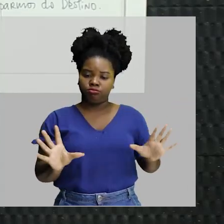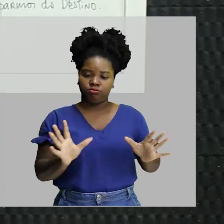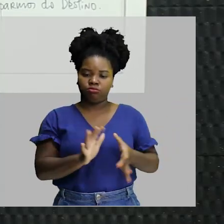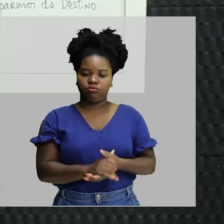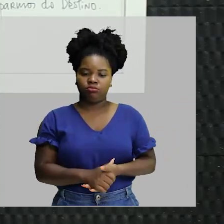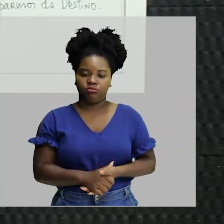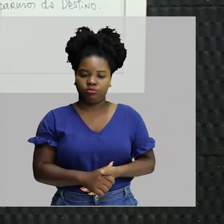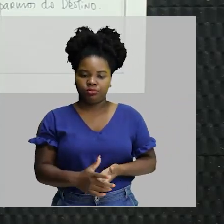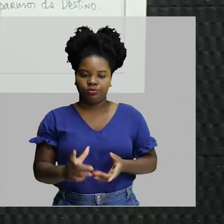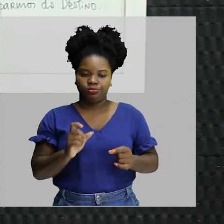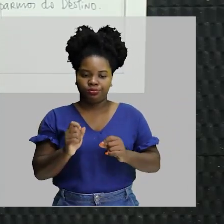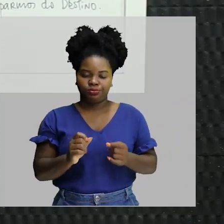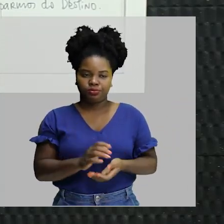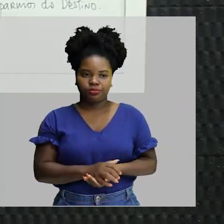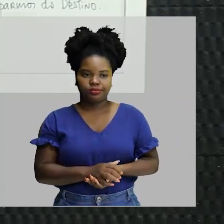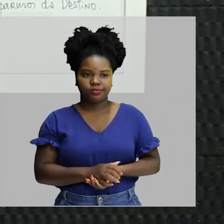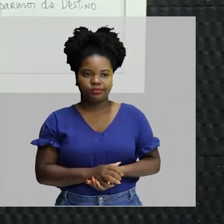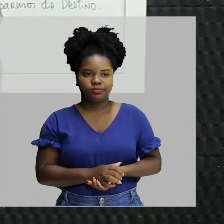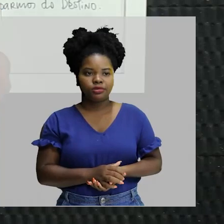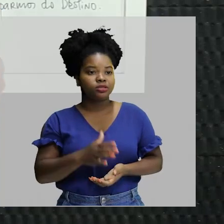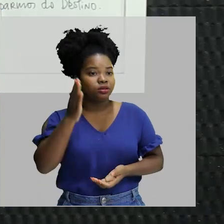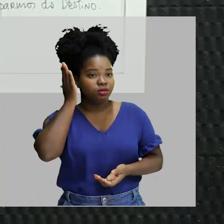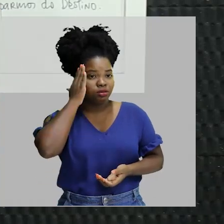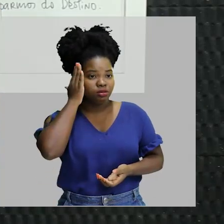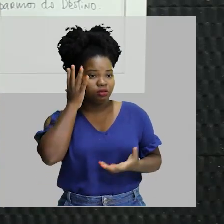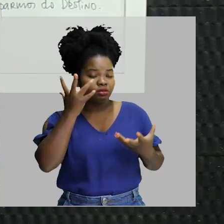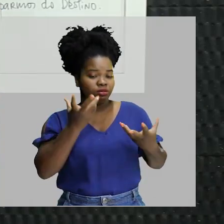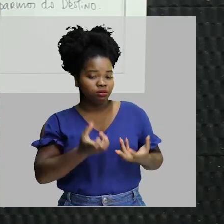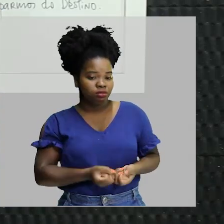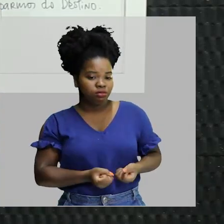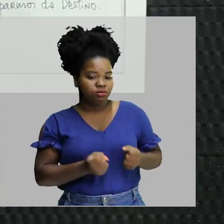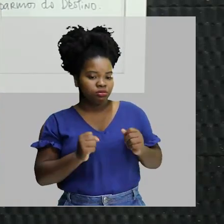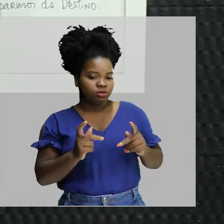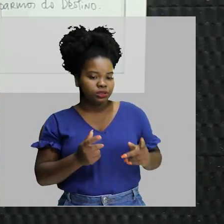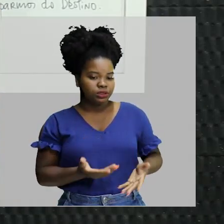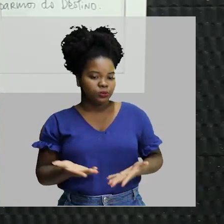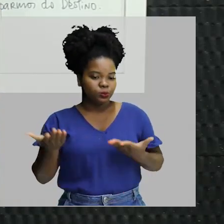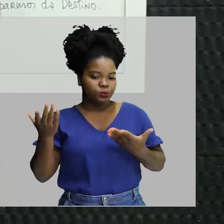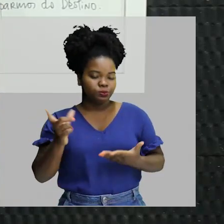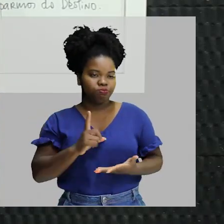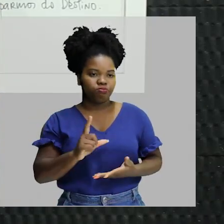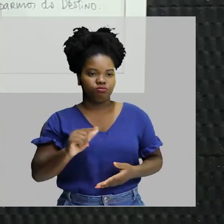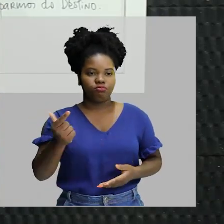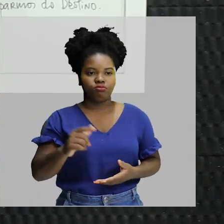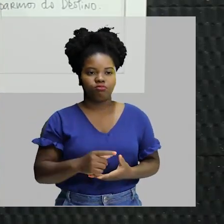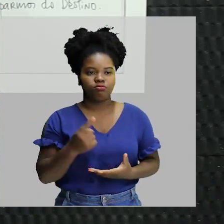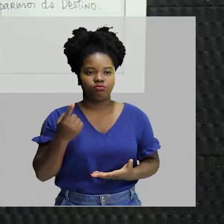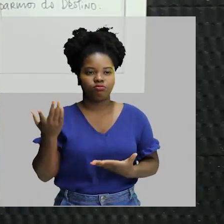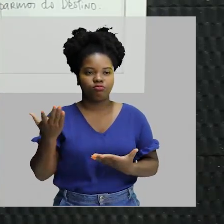você tem que se conformar. Olha aqui, nasce mais uma prerrogativa,